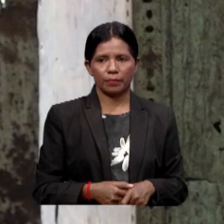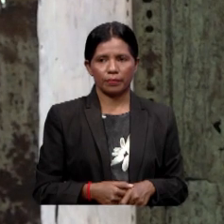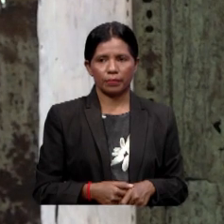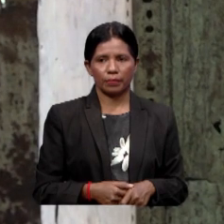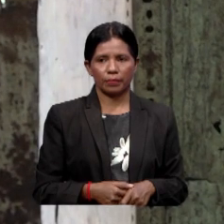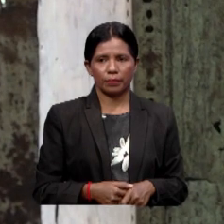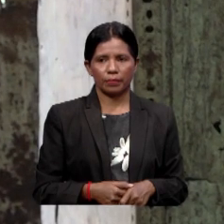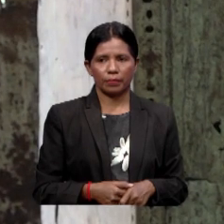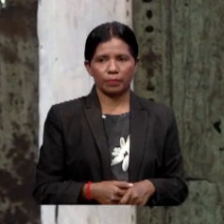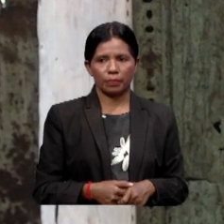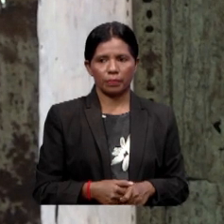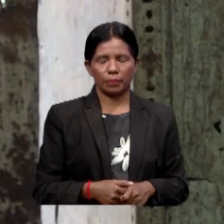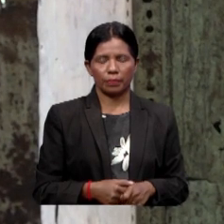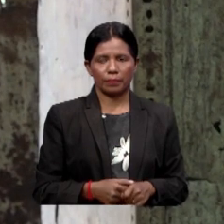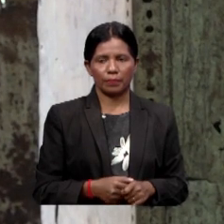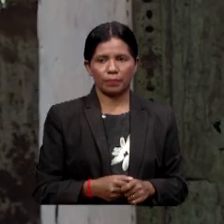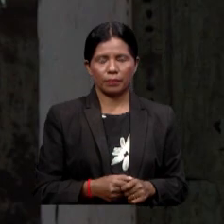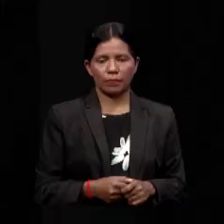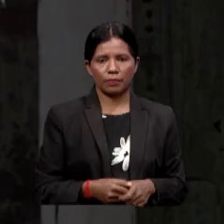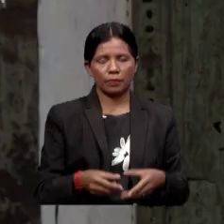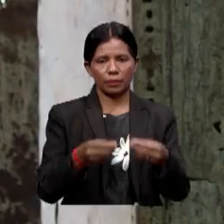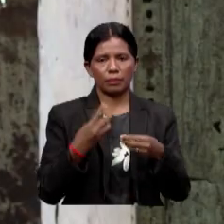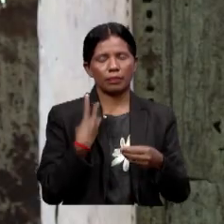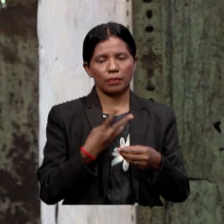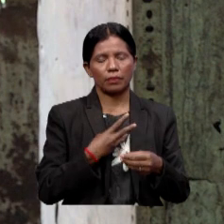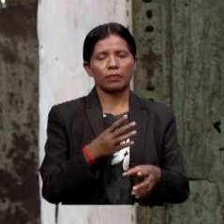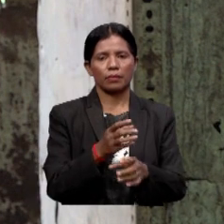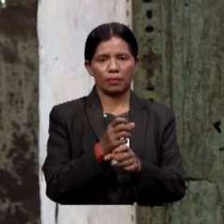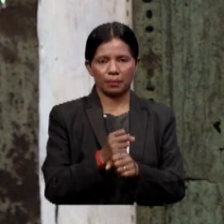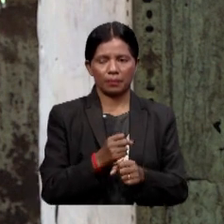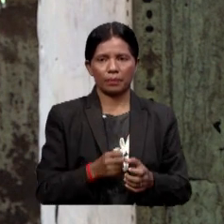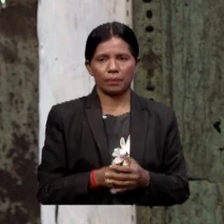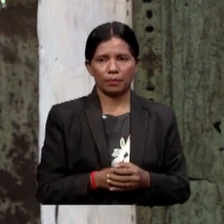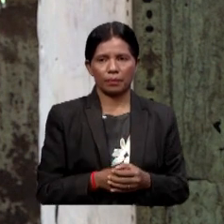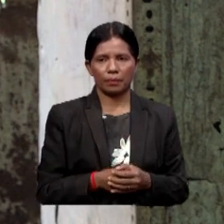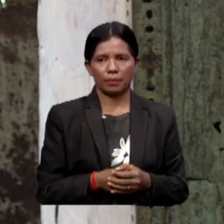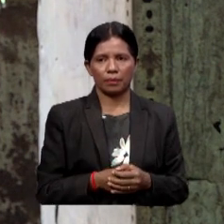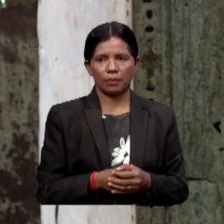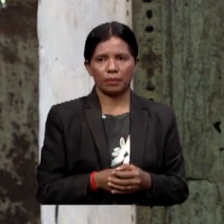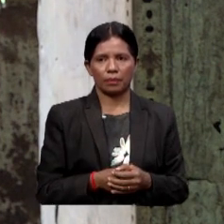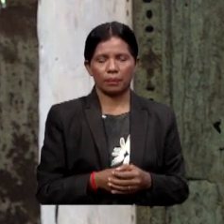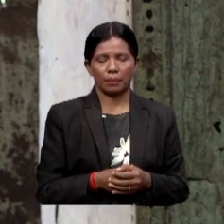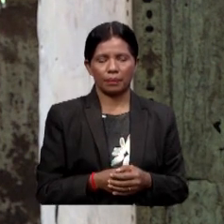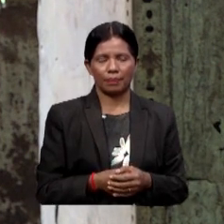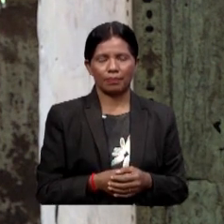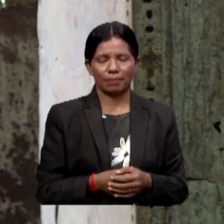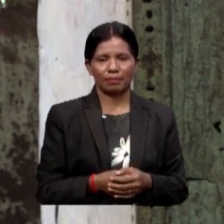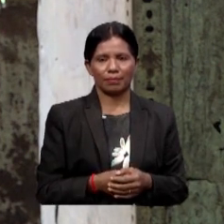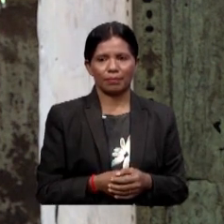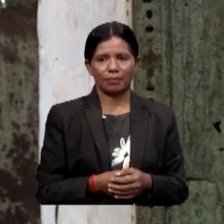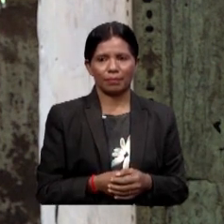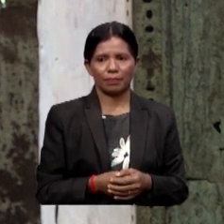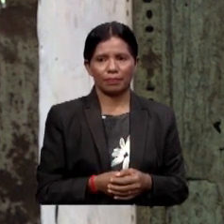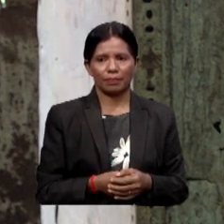Huri apa? Itu formatif boleh, formatif sih. Jadi dah ini, ini tu.